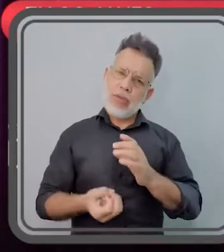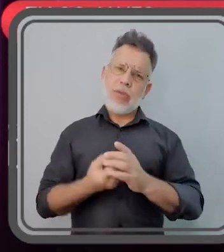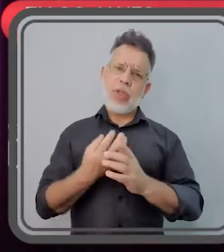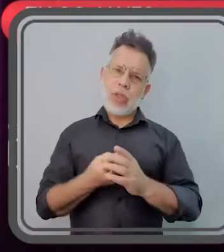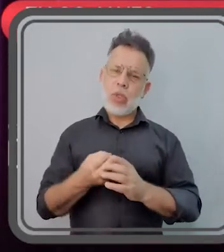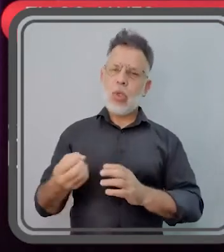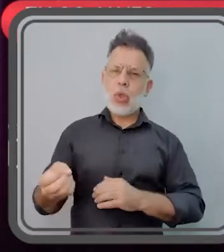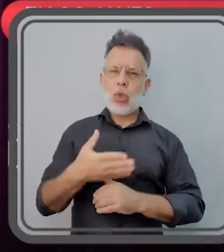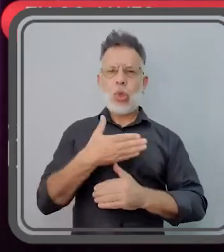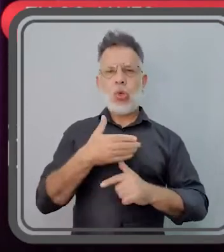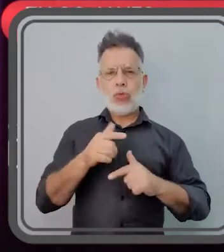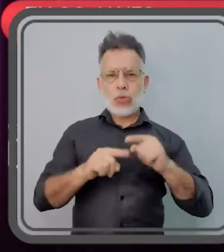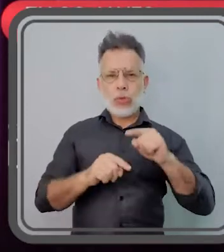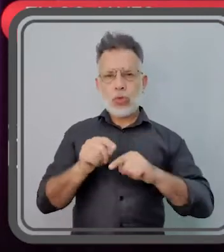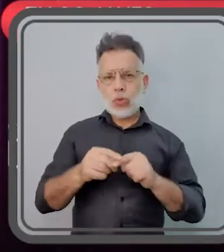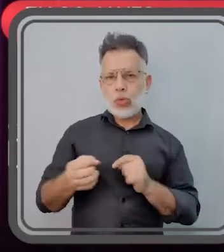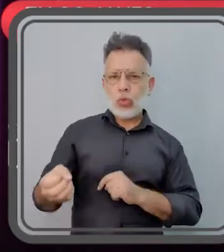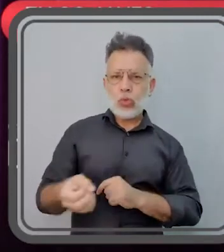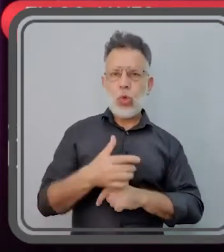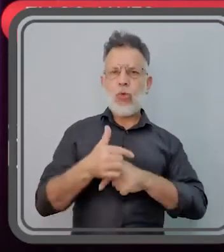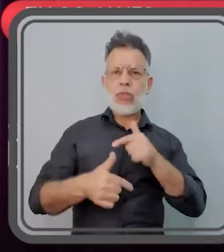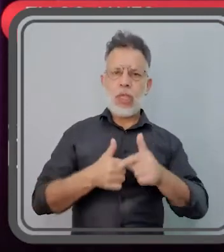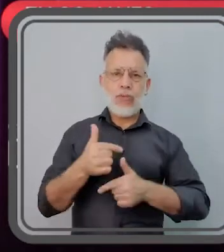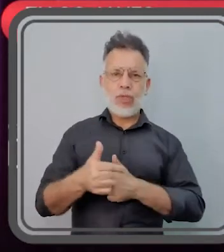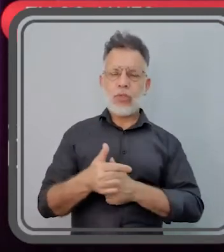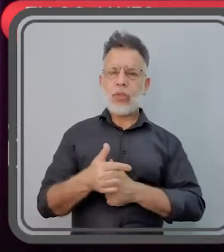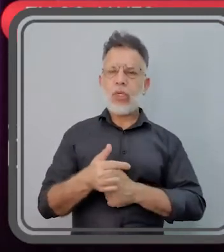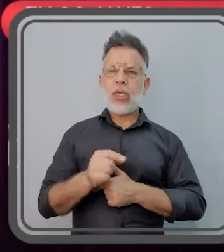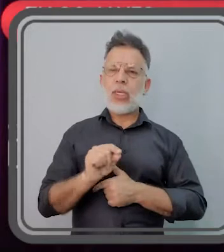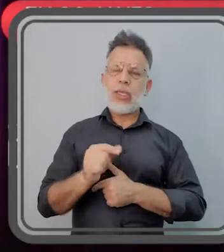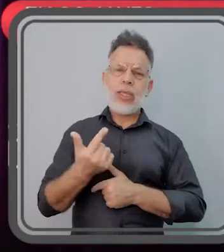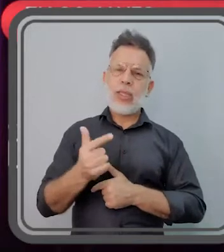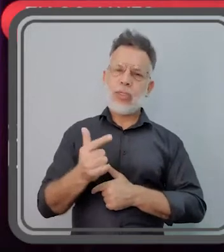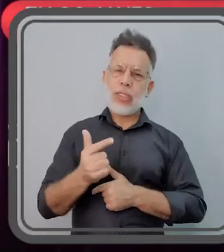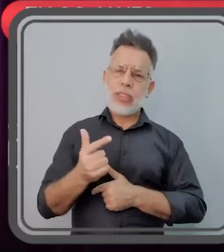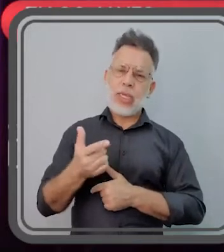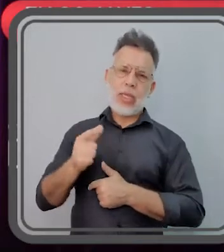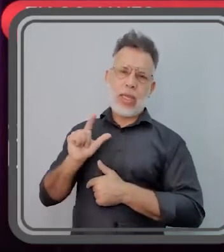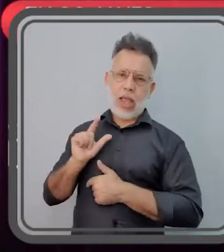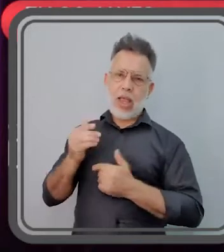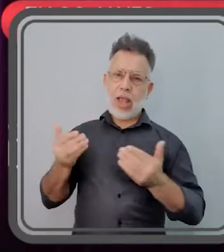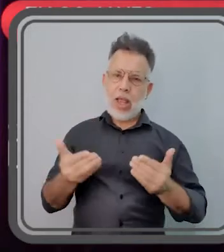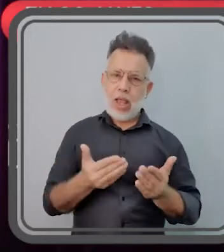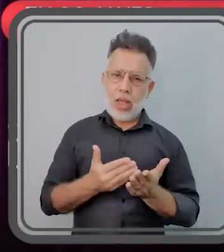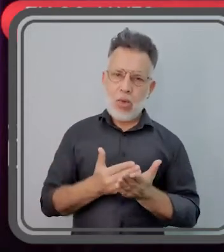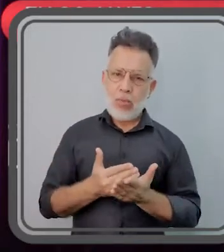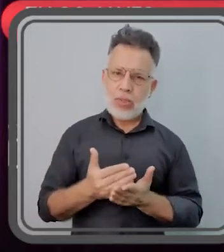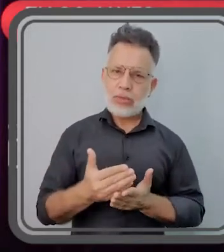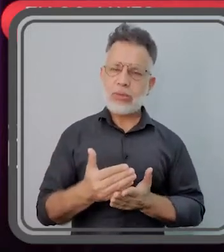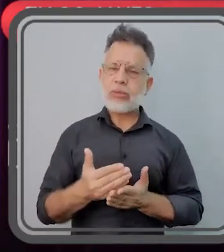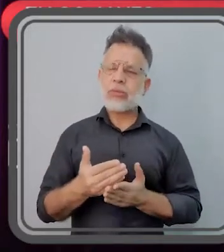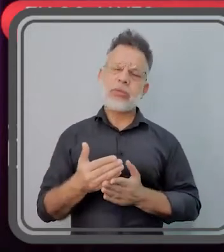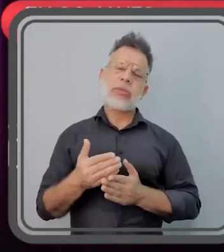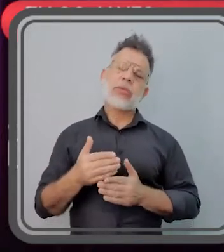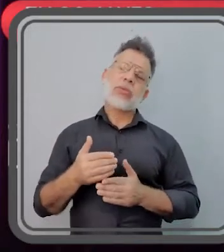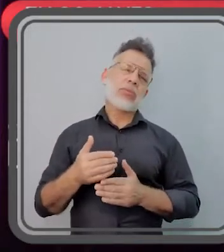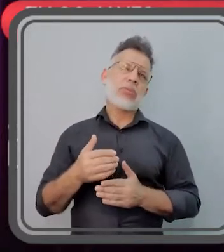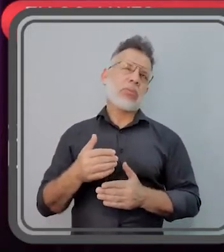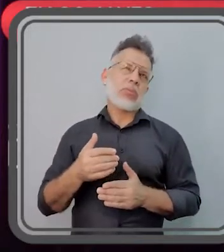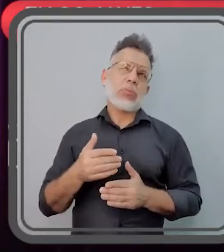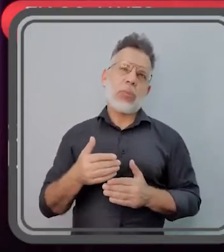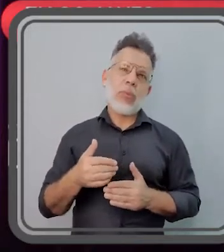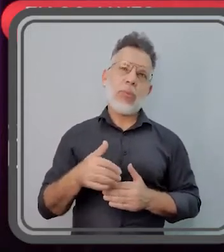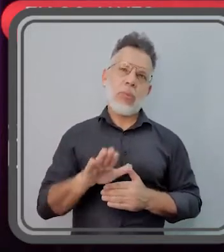novos serviços, que não existe hoje ou começaram apenas 2 meses atrás ou 1 ano atrás. E